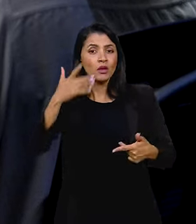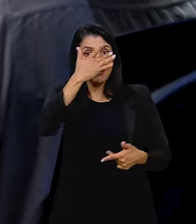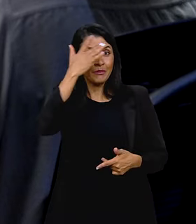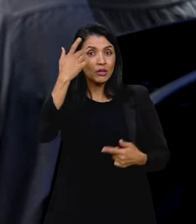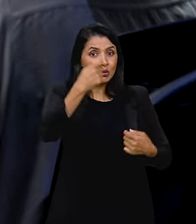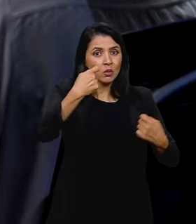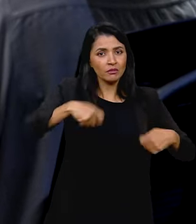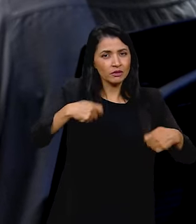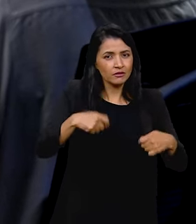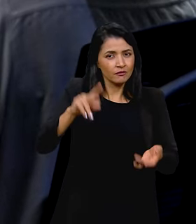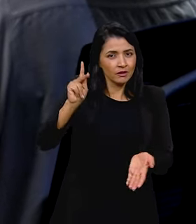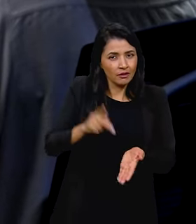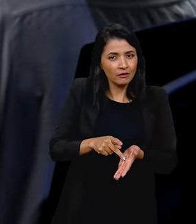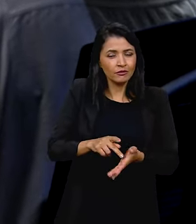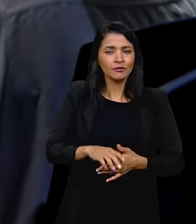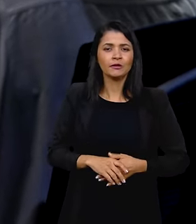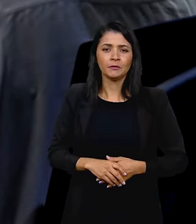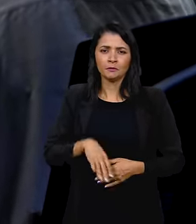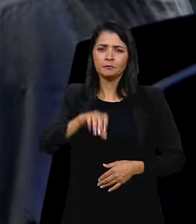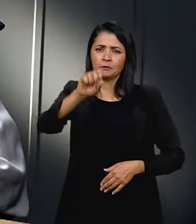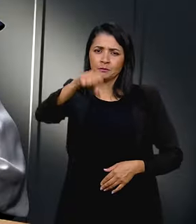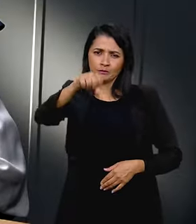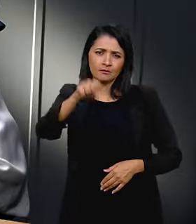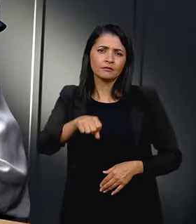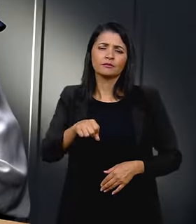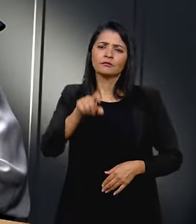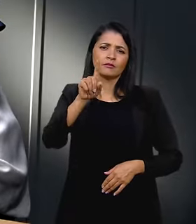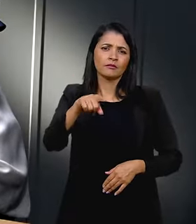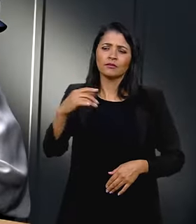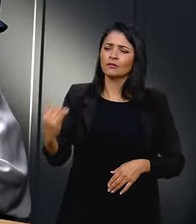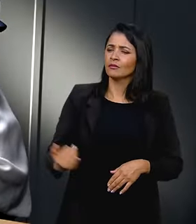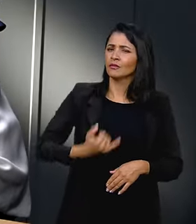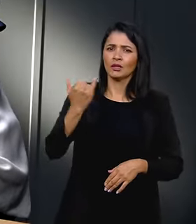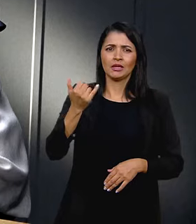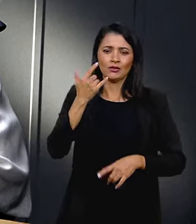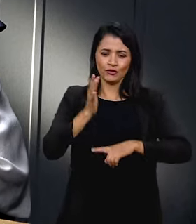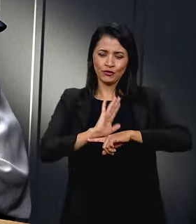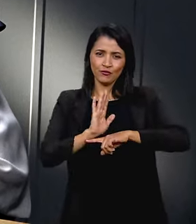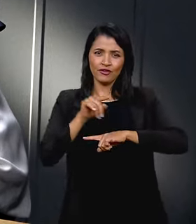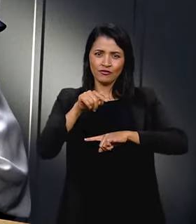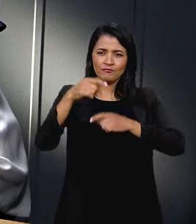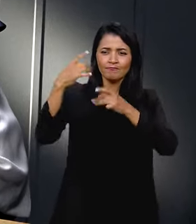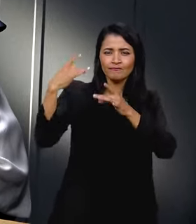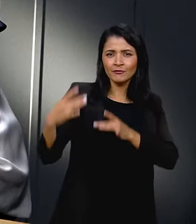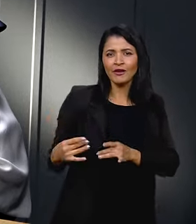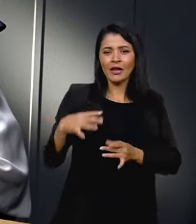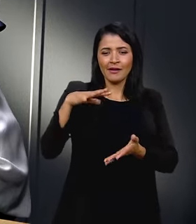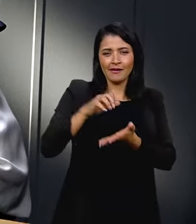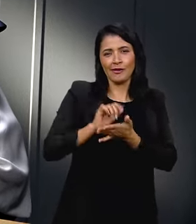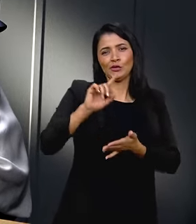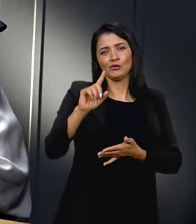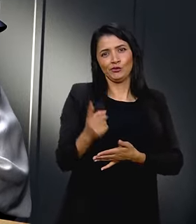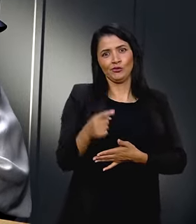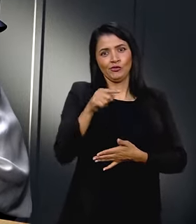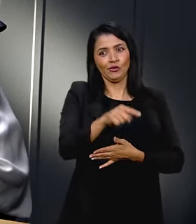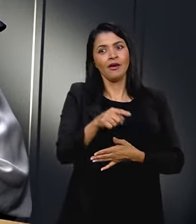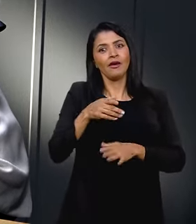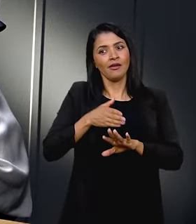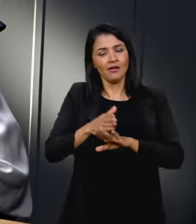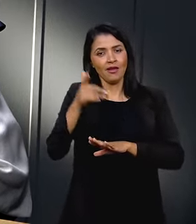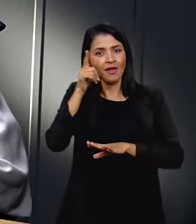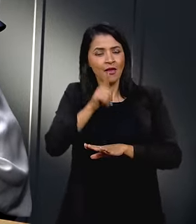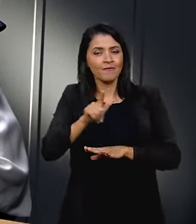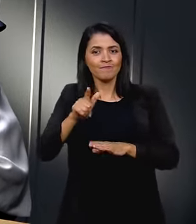chegarem as pessoas que realmente precisam Sim claro e foi muito muito importante o vídeo porque ele fala do cadastro único que é esse grande